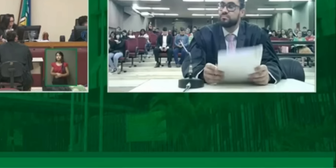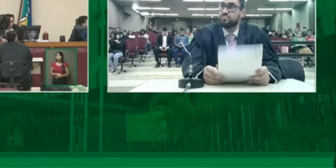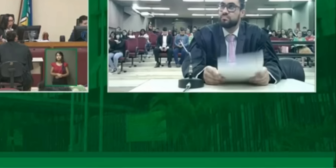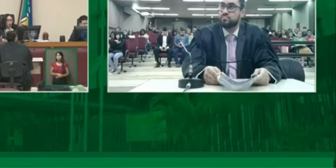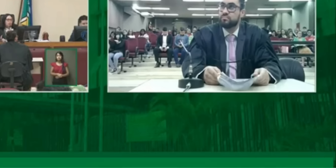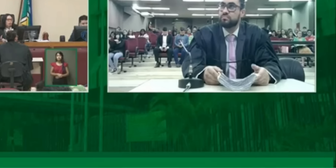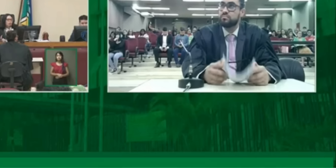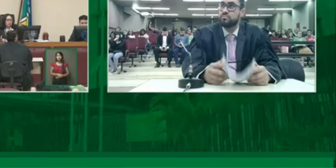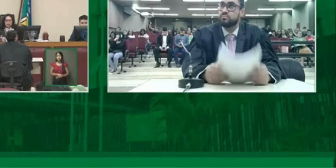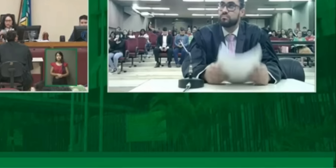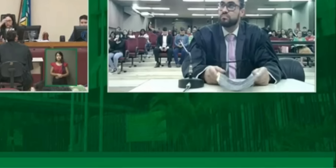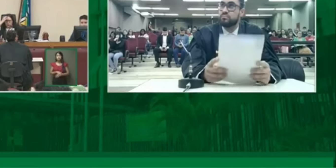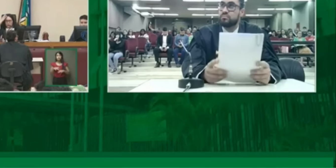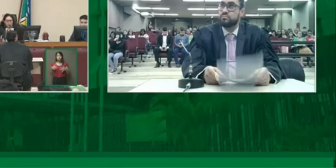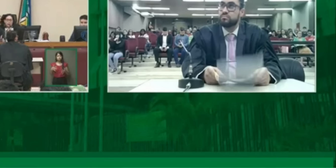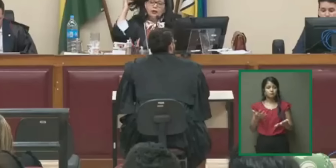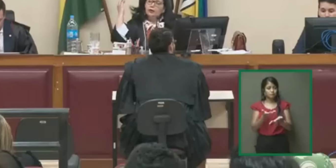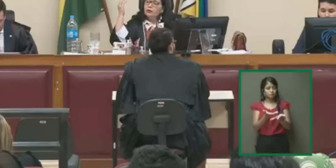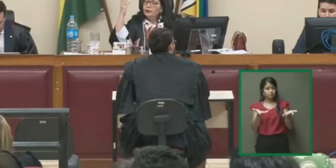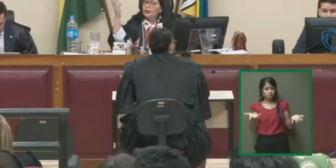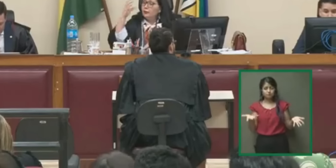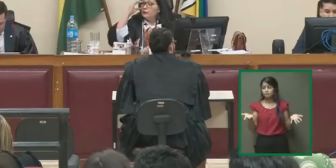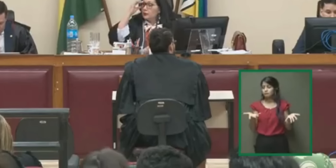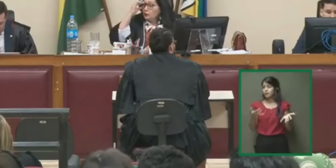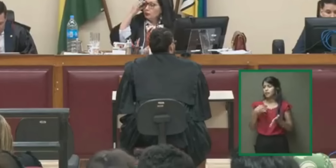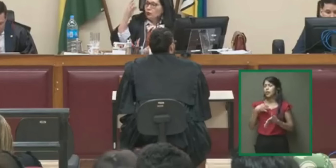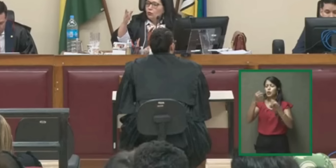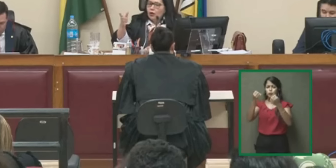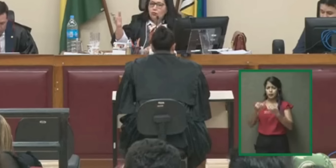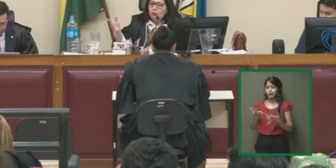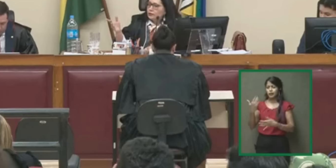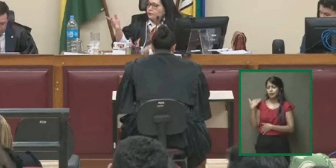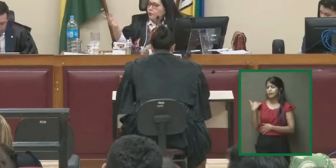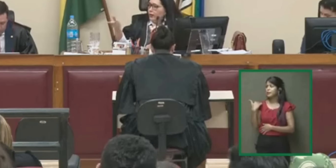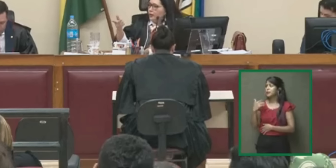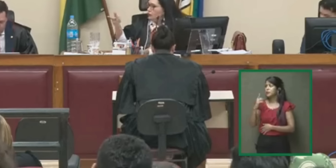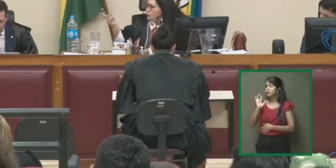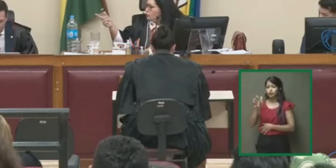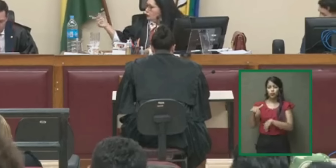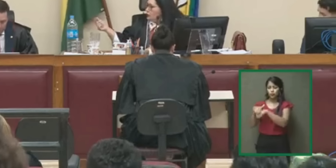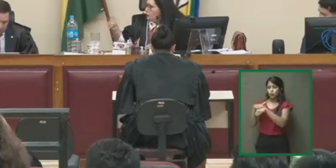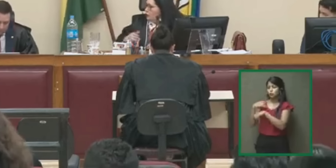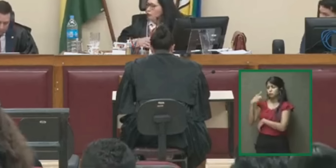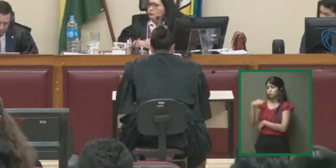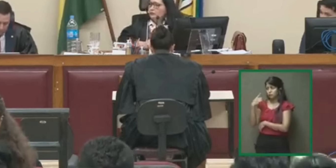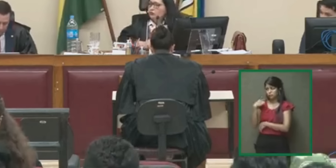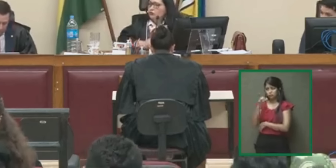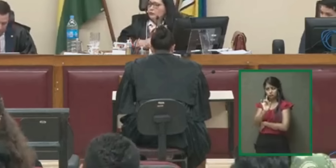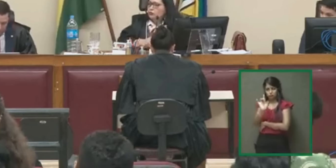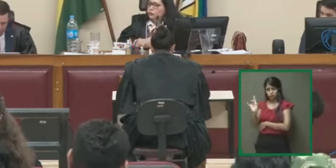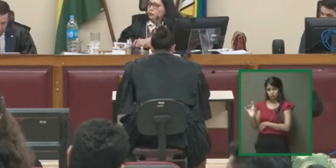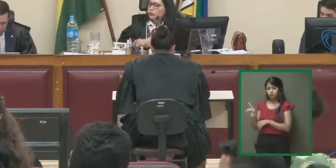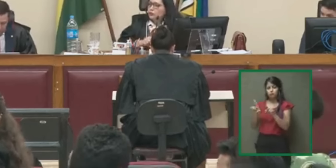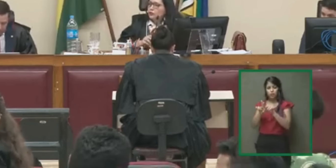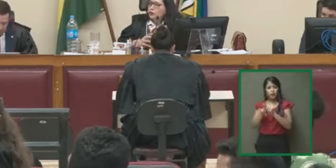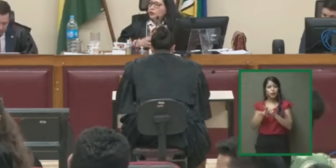Recording stopped. Excelências, eu falei mais cedo com alguns advogados, inclusive com